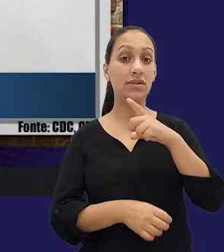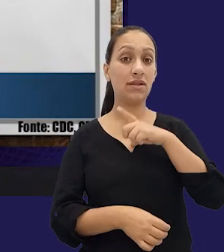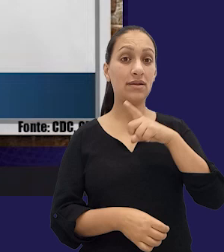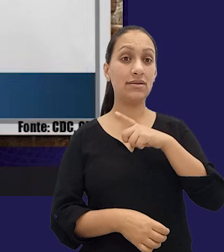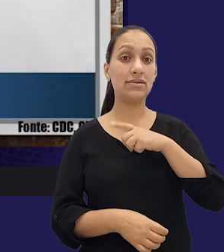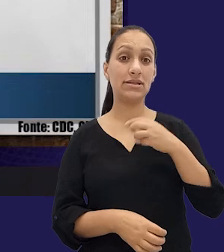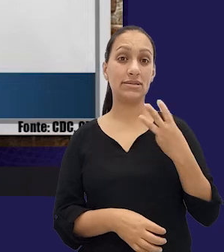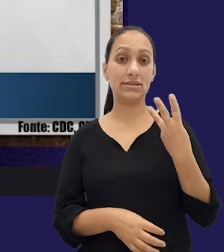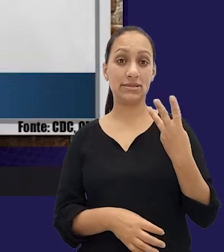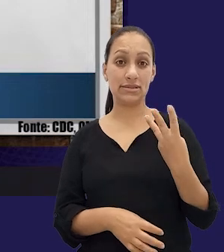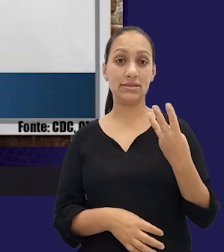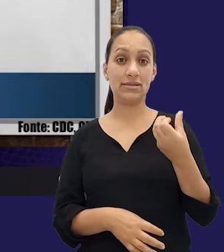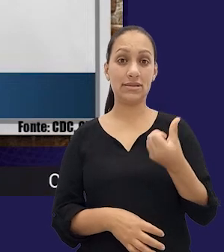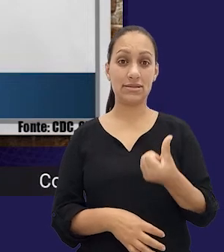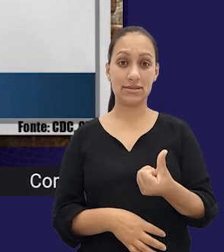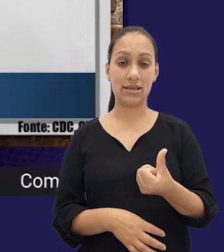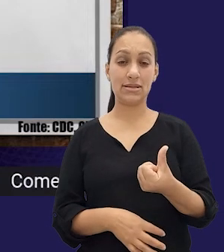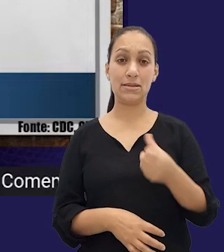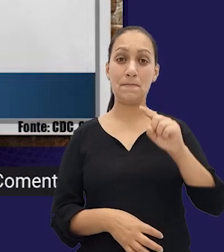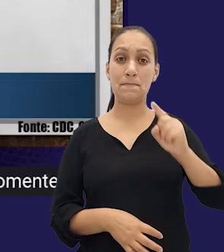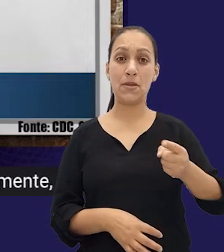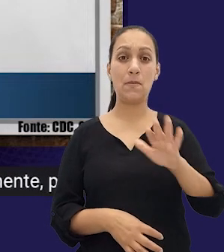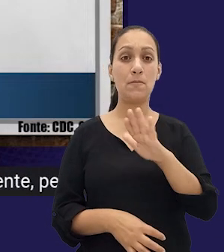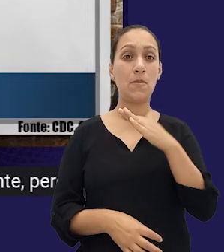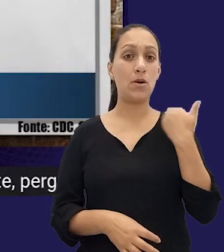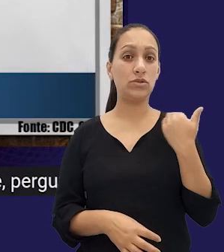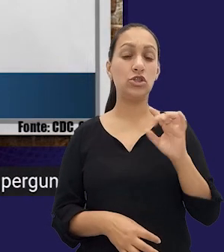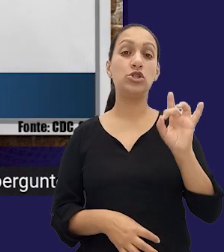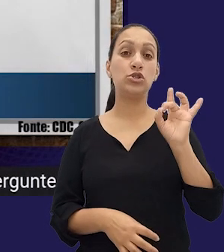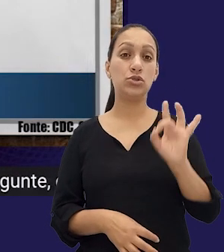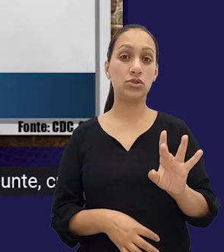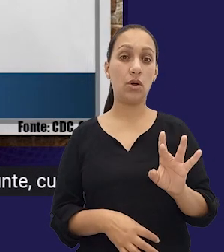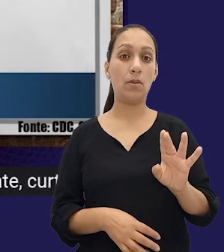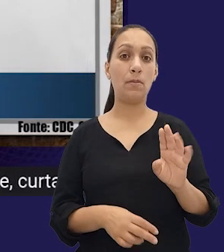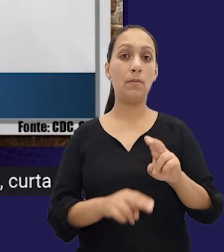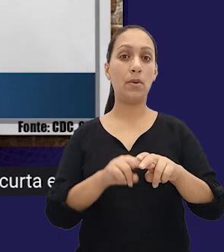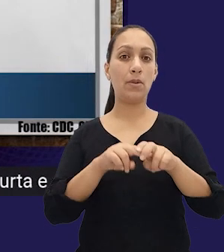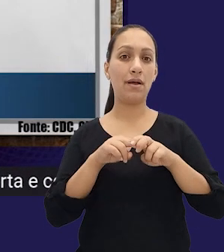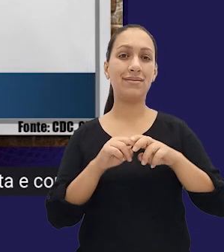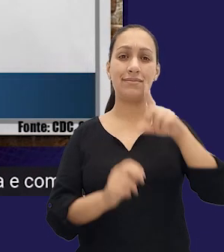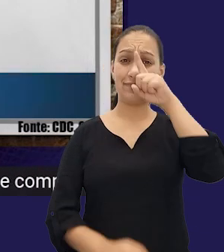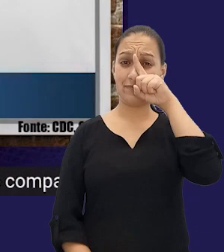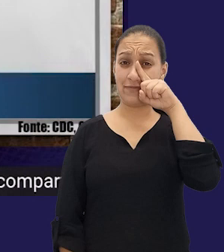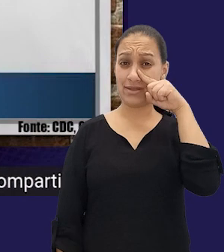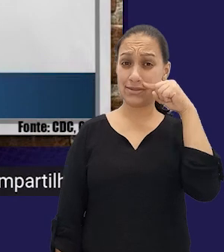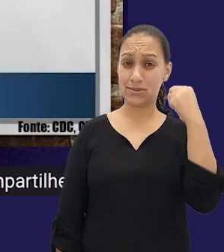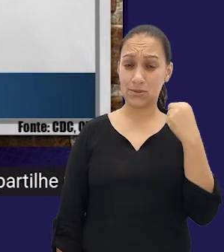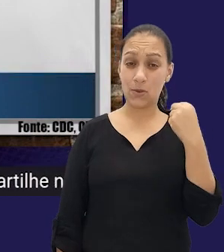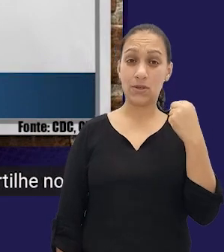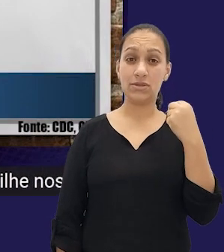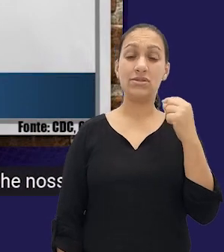de 36 mil mortes somente devido a infecções por